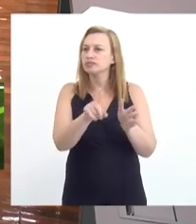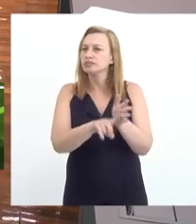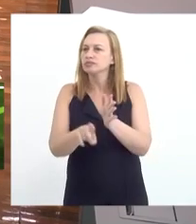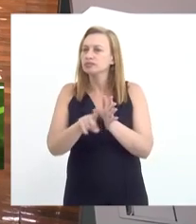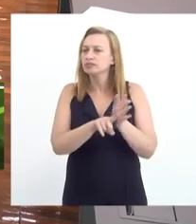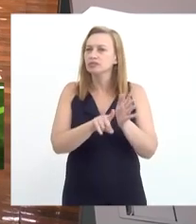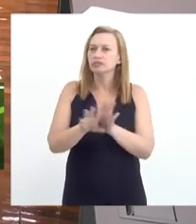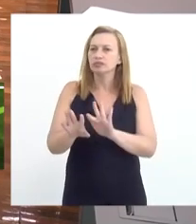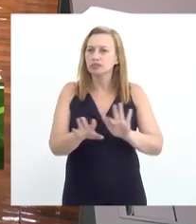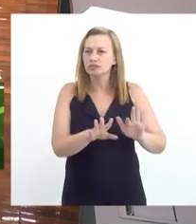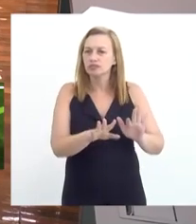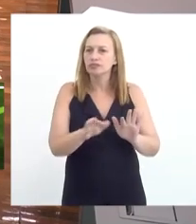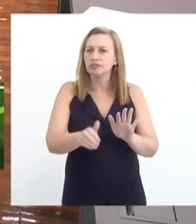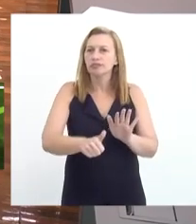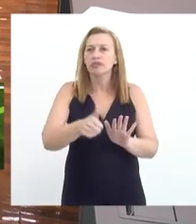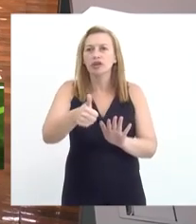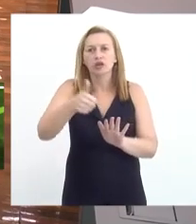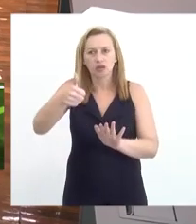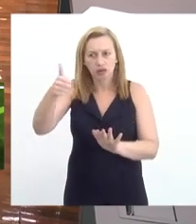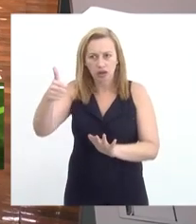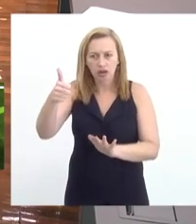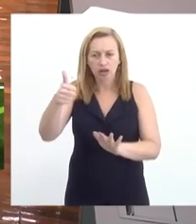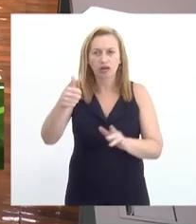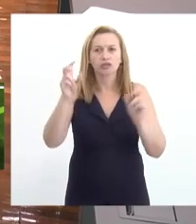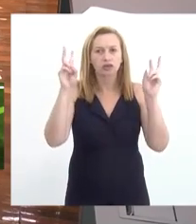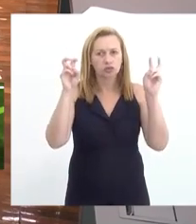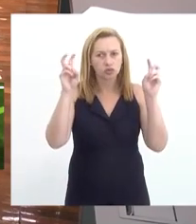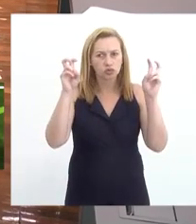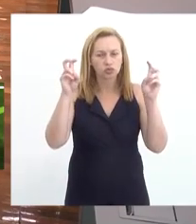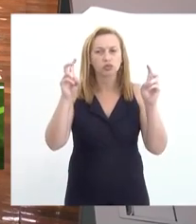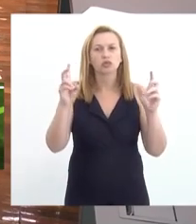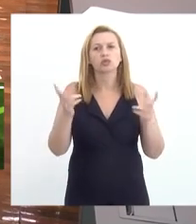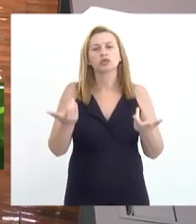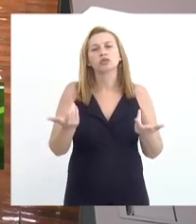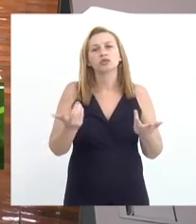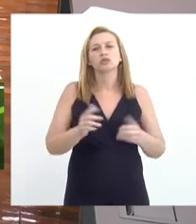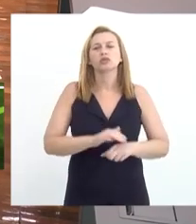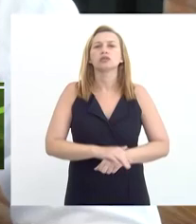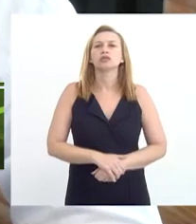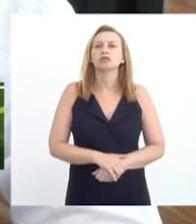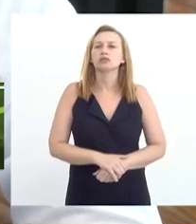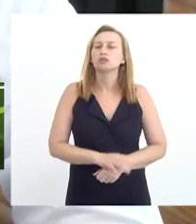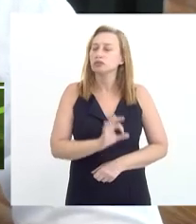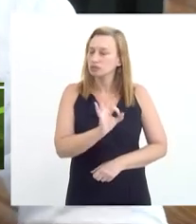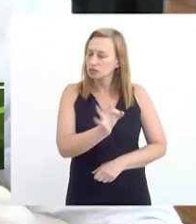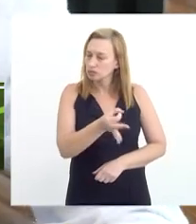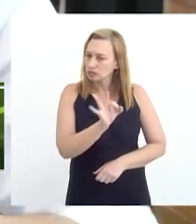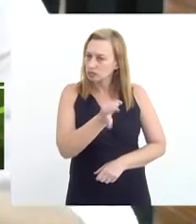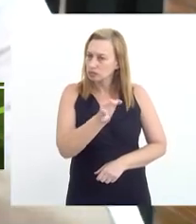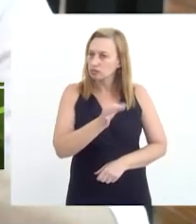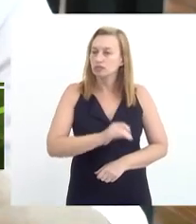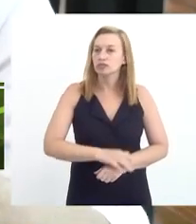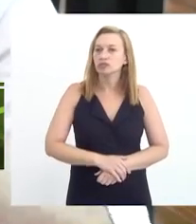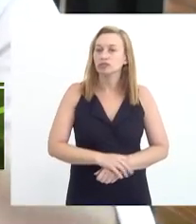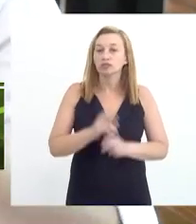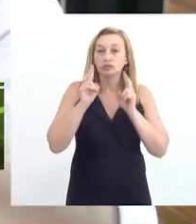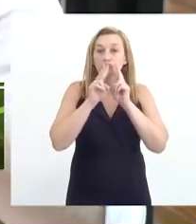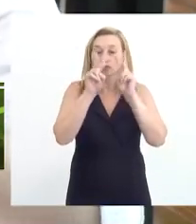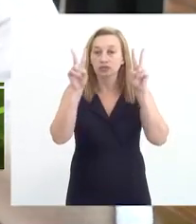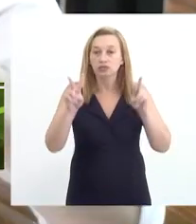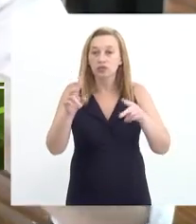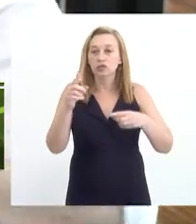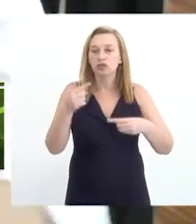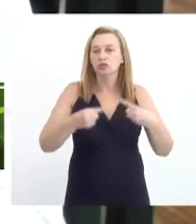tensões Melhorar O enfrentamento Dessa situação Então no ponto comum Do parlamento Obviamente a gente Tem visões políticas